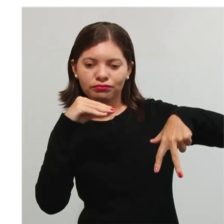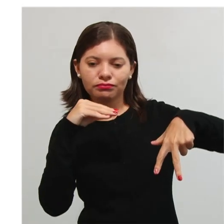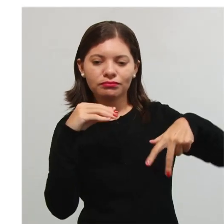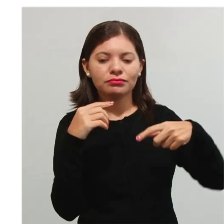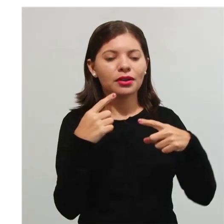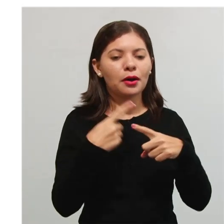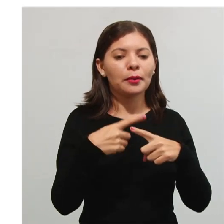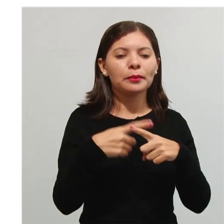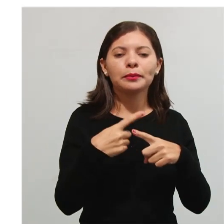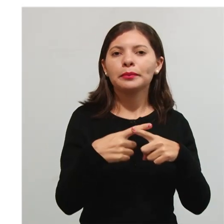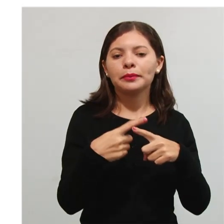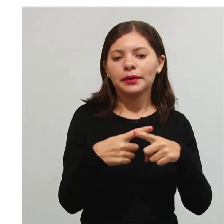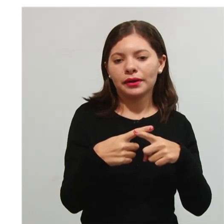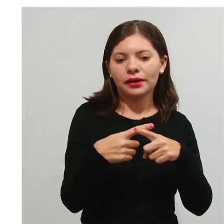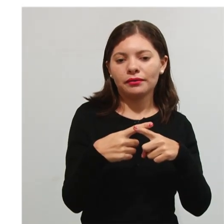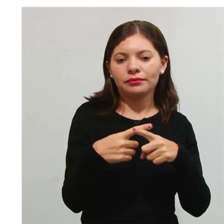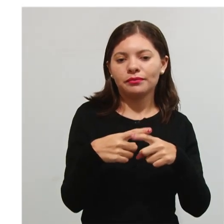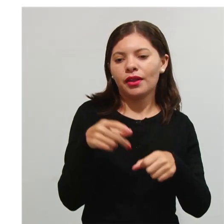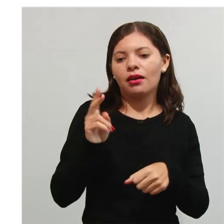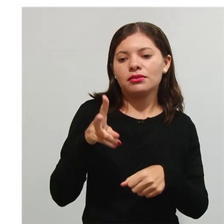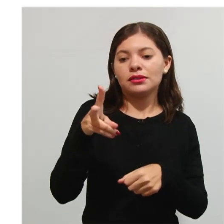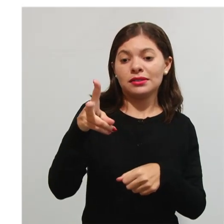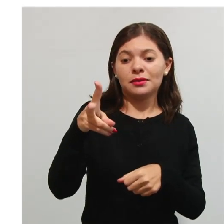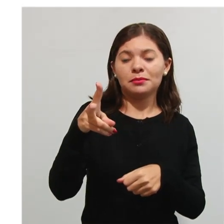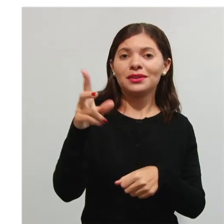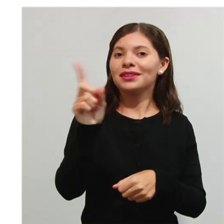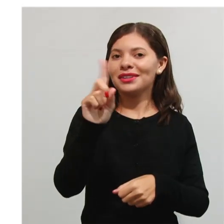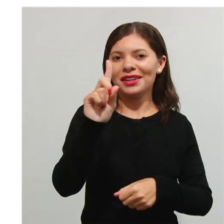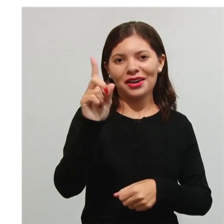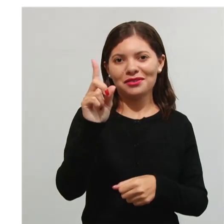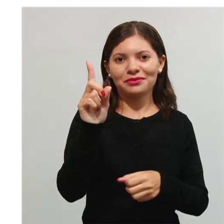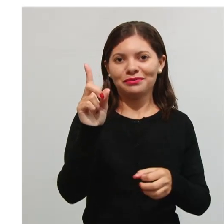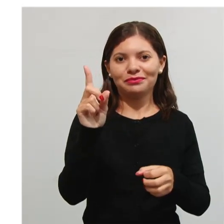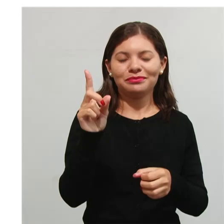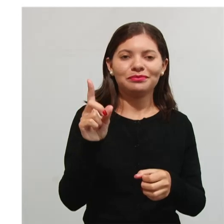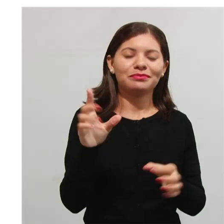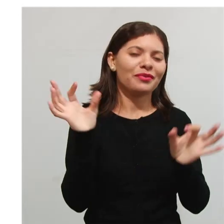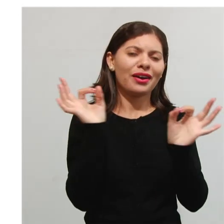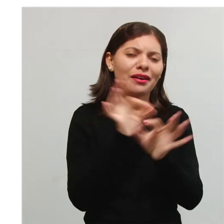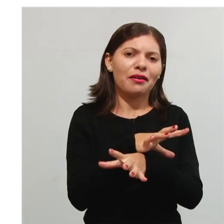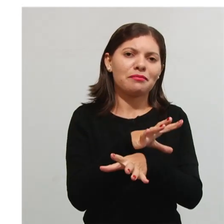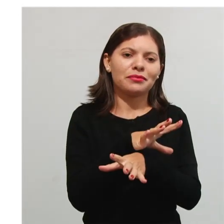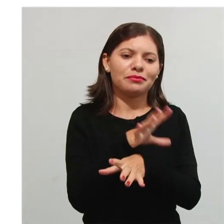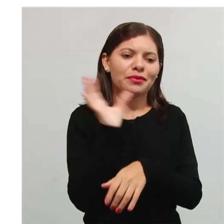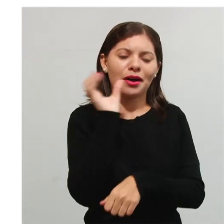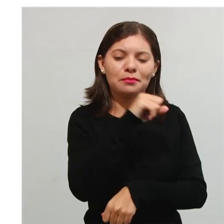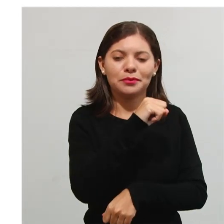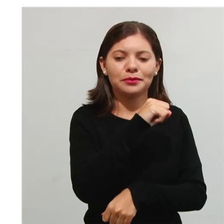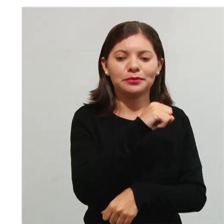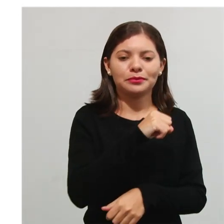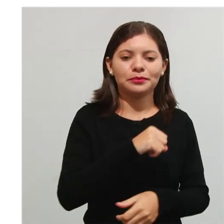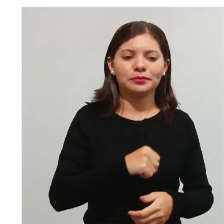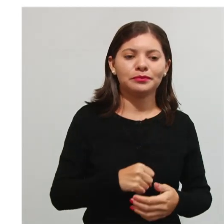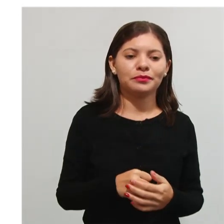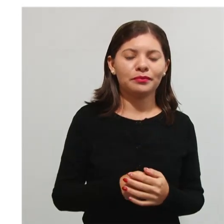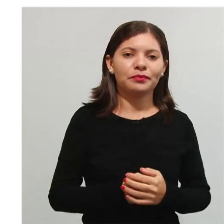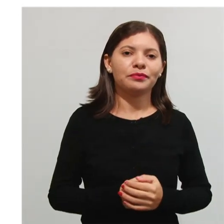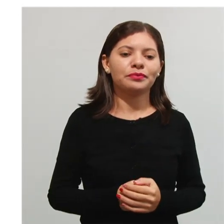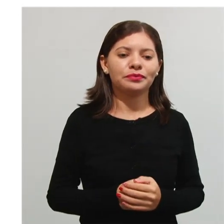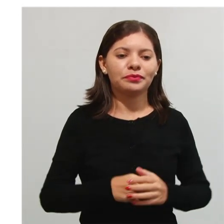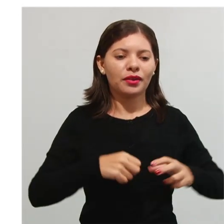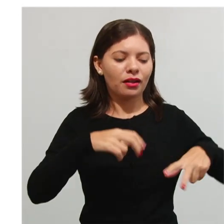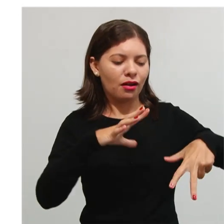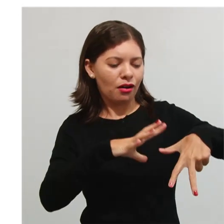Porque coisas da moda tendem a não ter durabilidade. Ou seja, tudo que é da moda é passageiro. Vai e